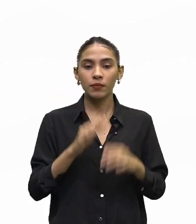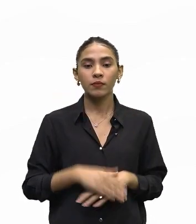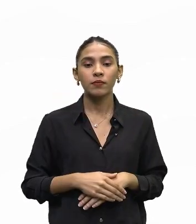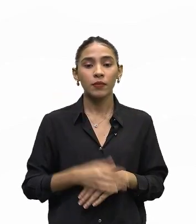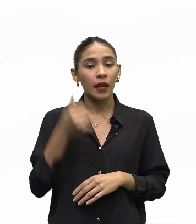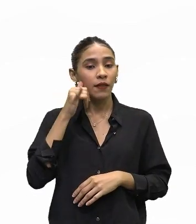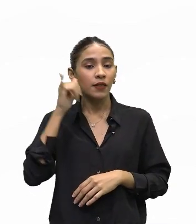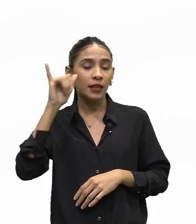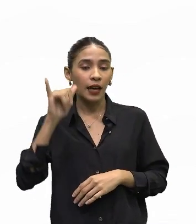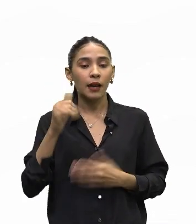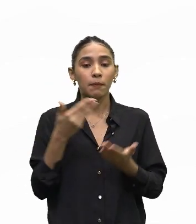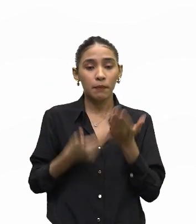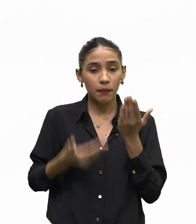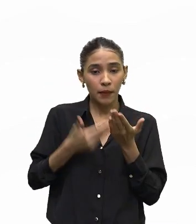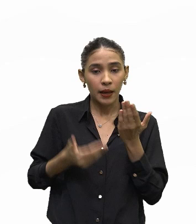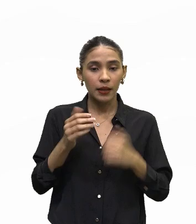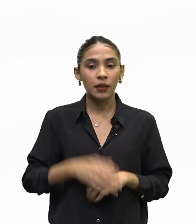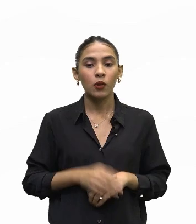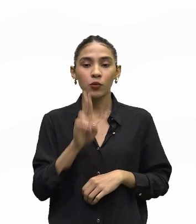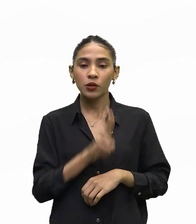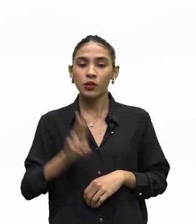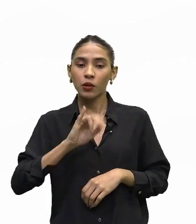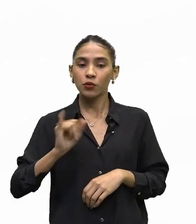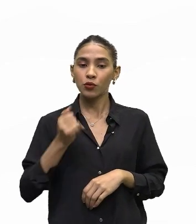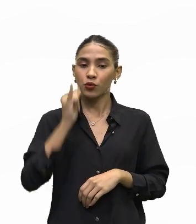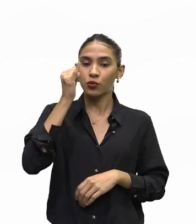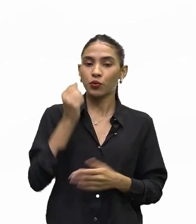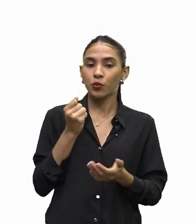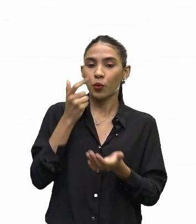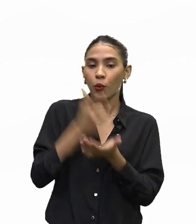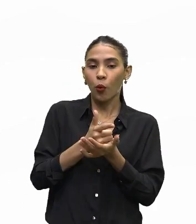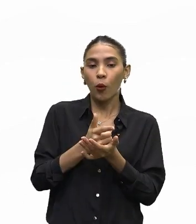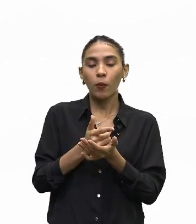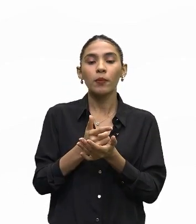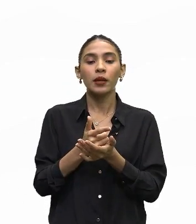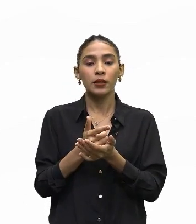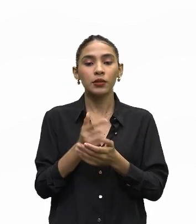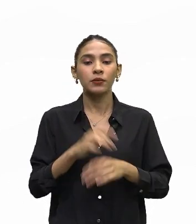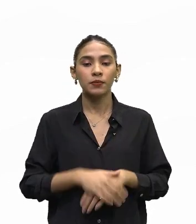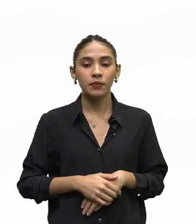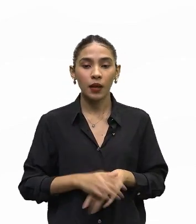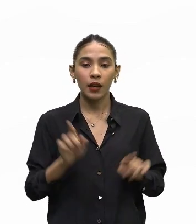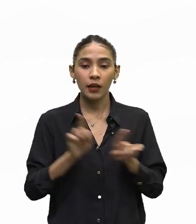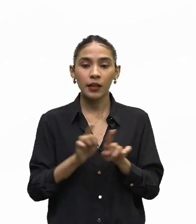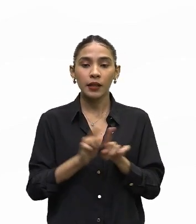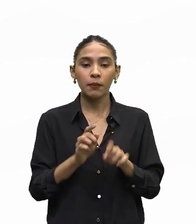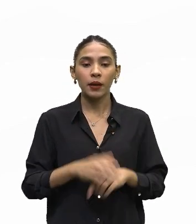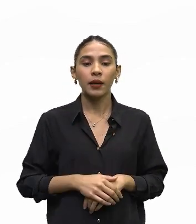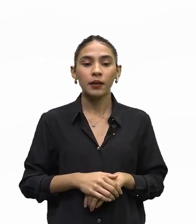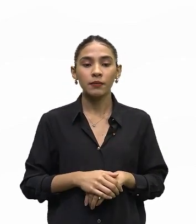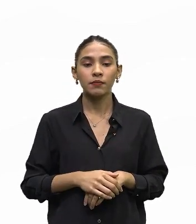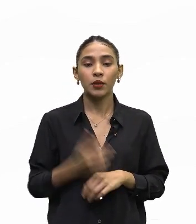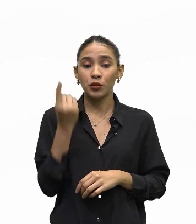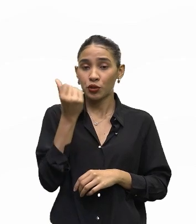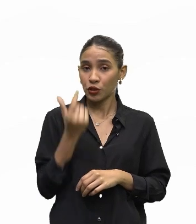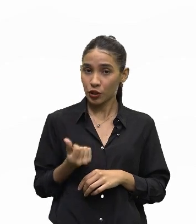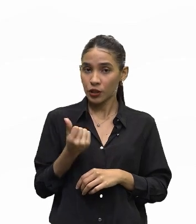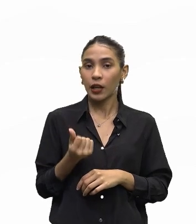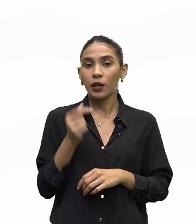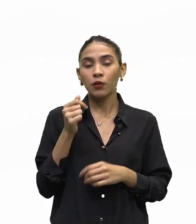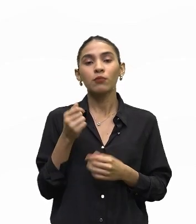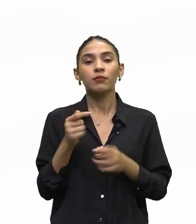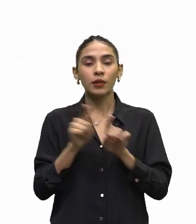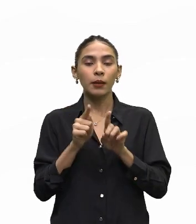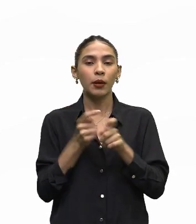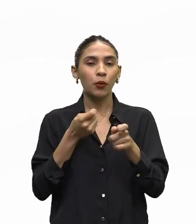gastos desnecessários, utilização dos juros em compras a seu favor e maximização dos seus recursos